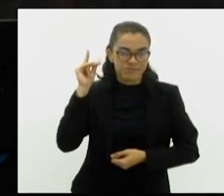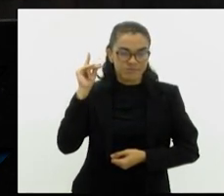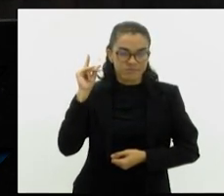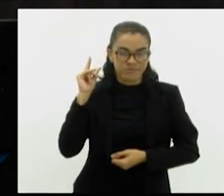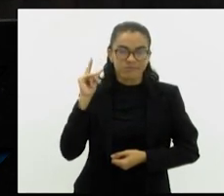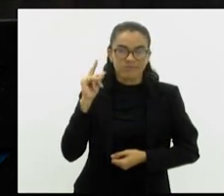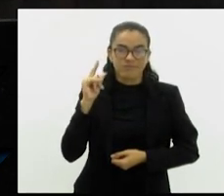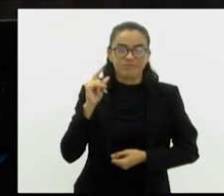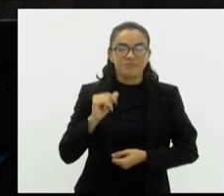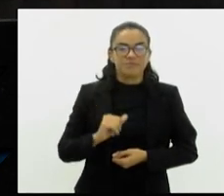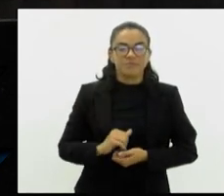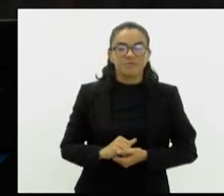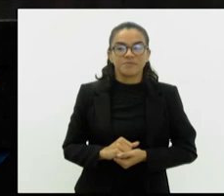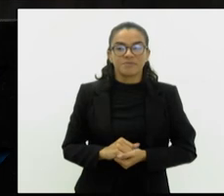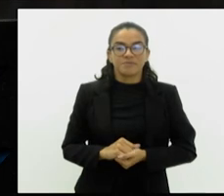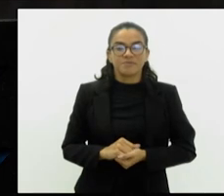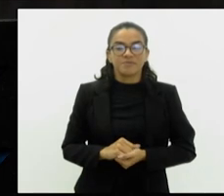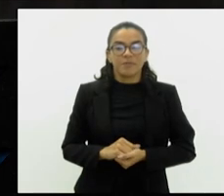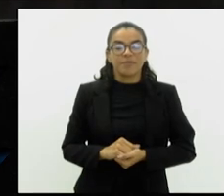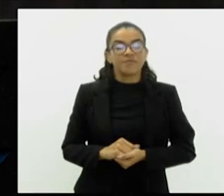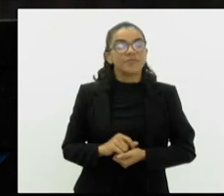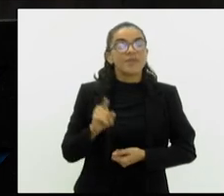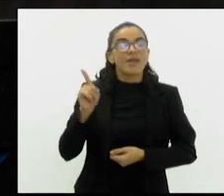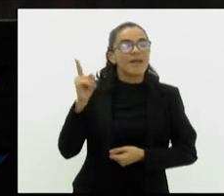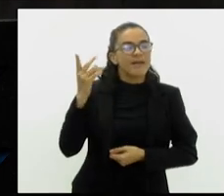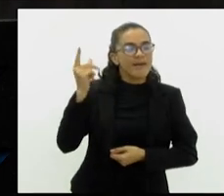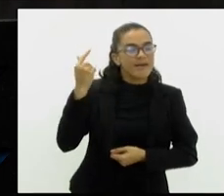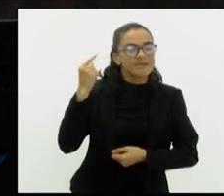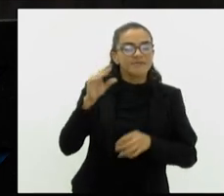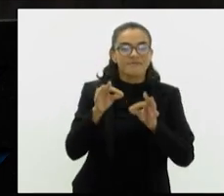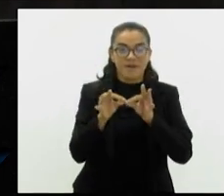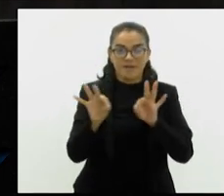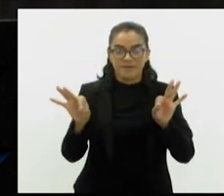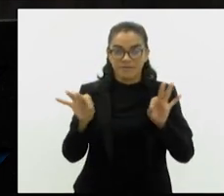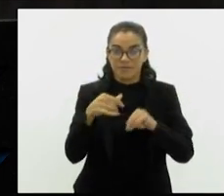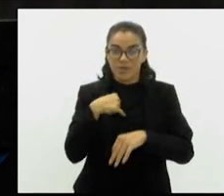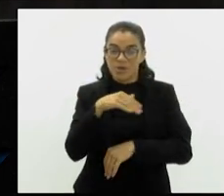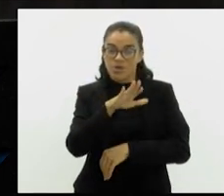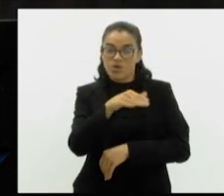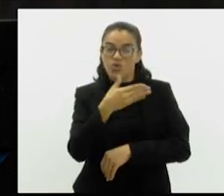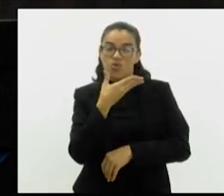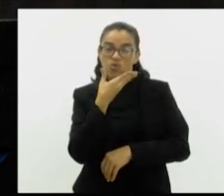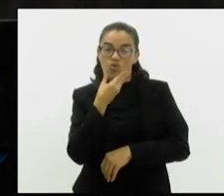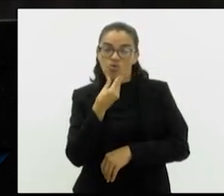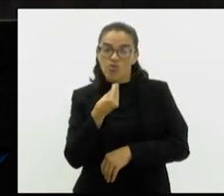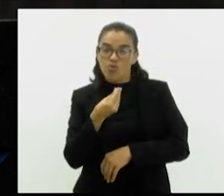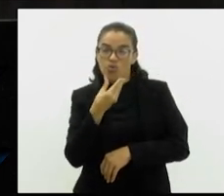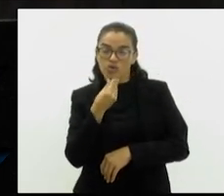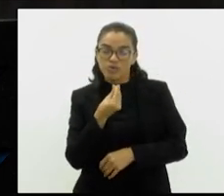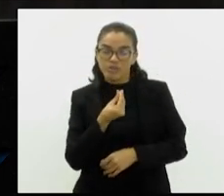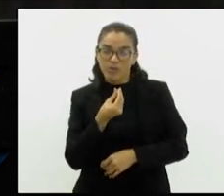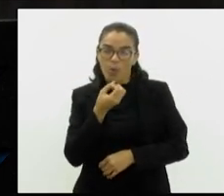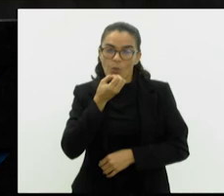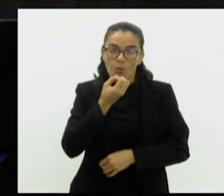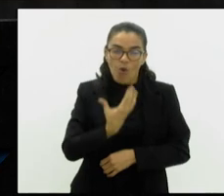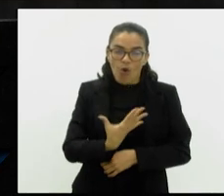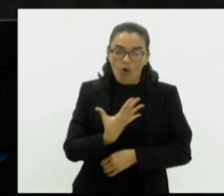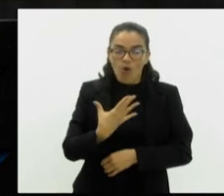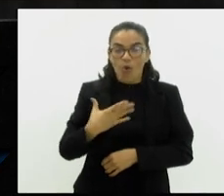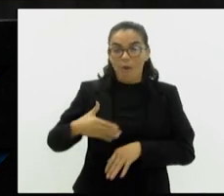outro lado que ele dizia assim mocinho é mocinho